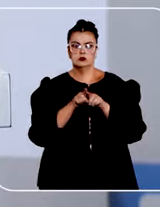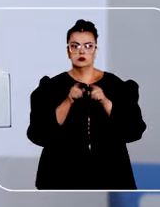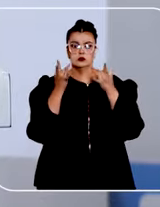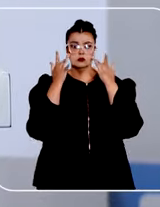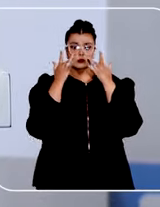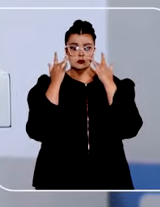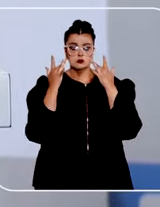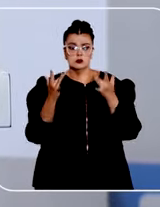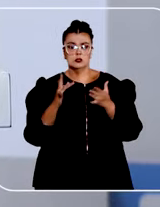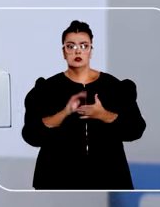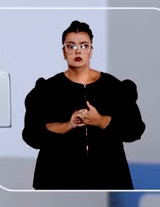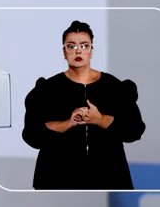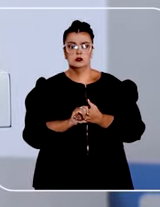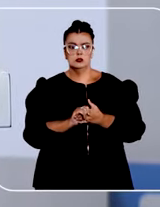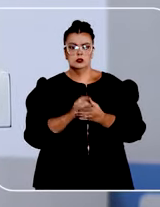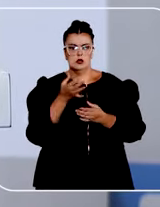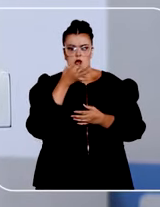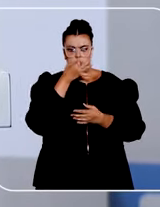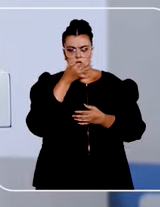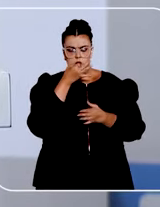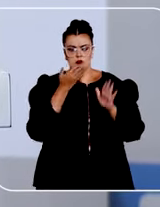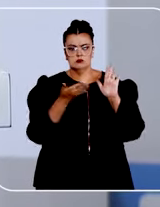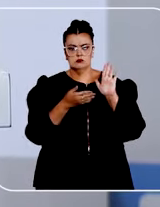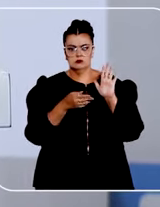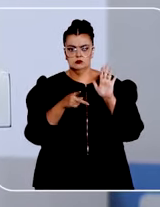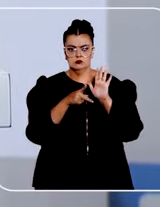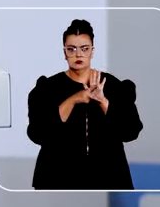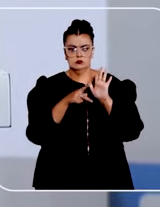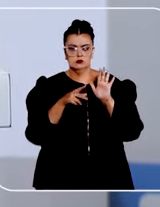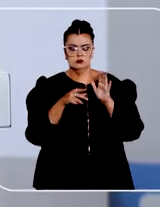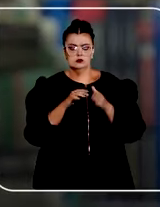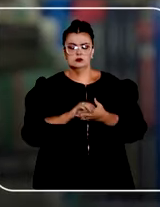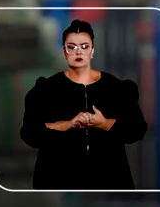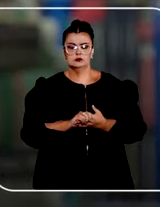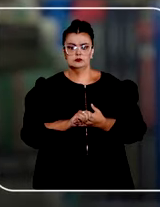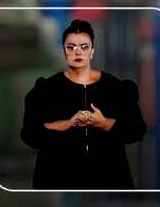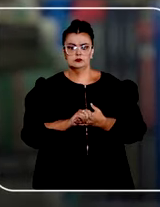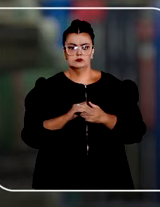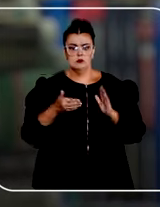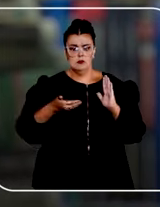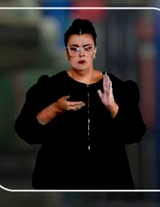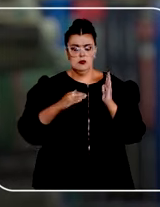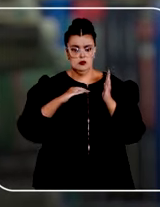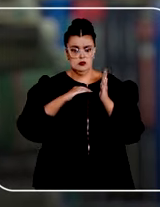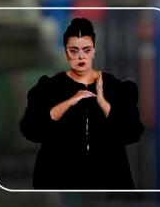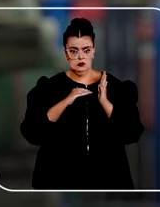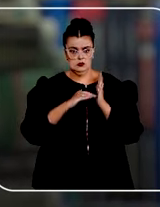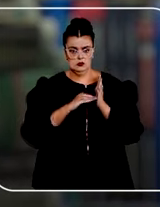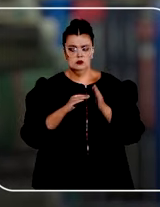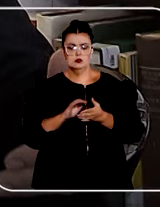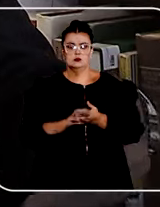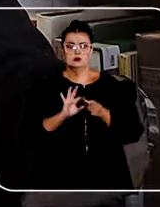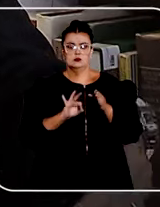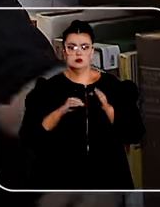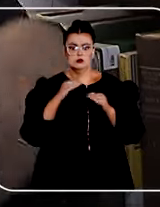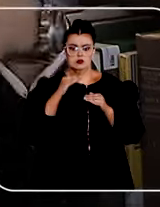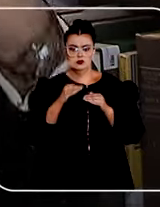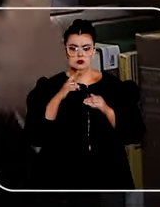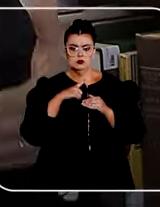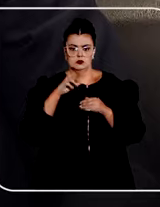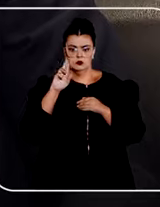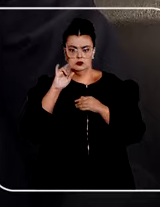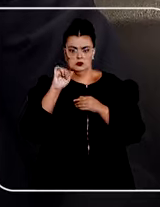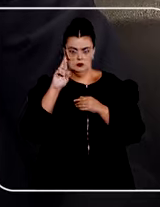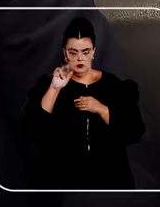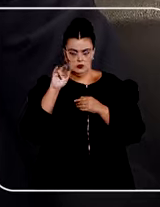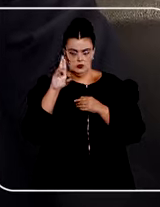apresentar uma proposta Legislativa no senado federal a ministra ranc Andri e os ministros Ribeiro Dantas e